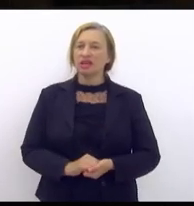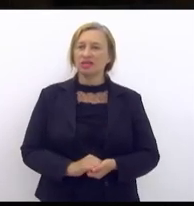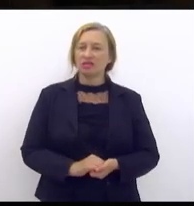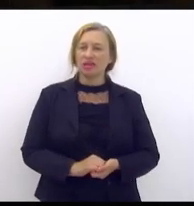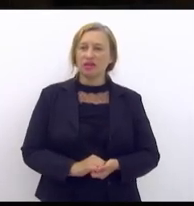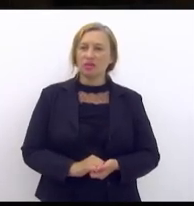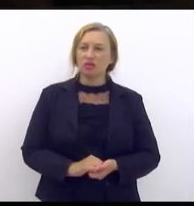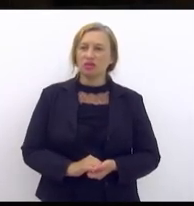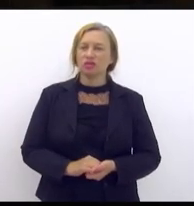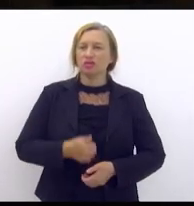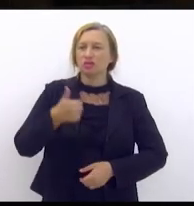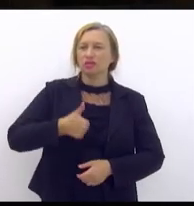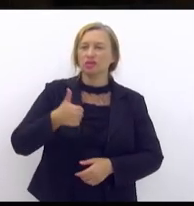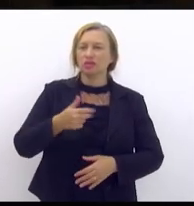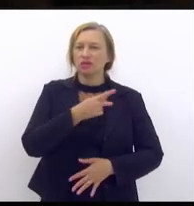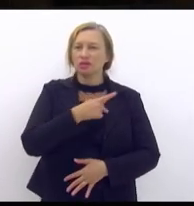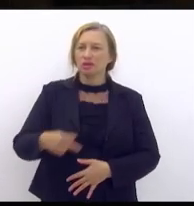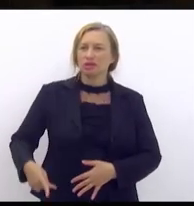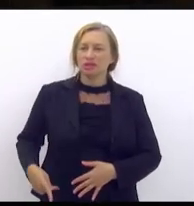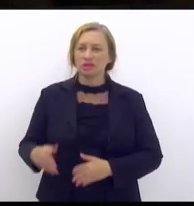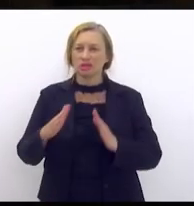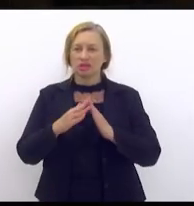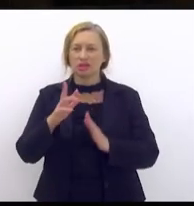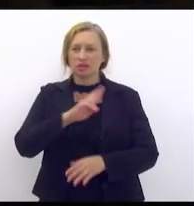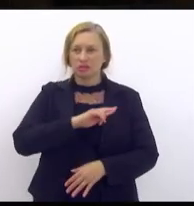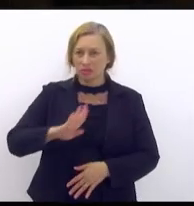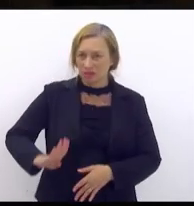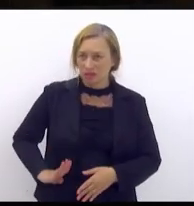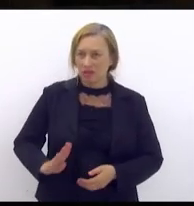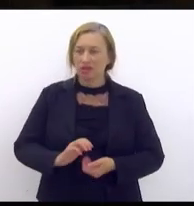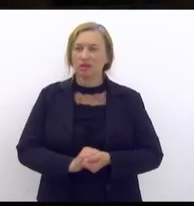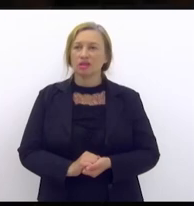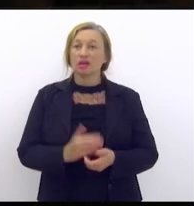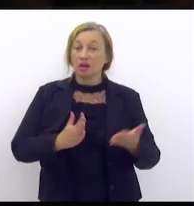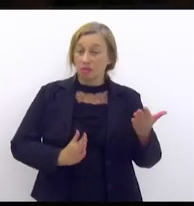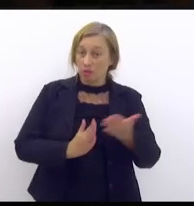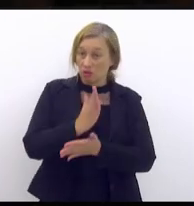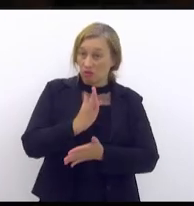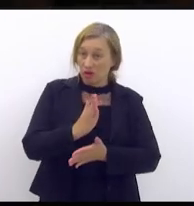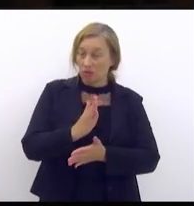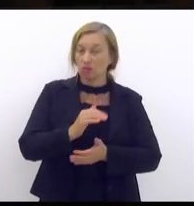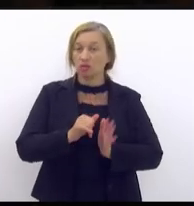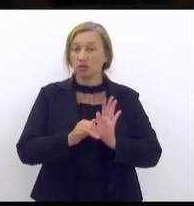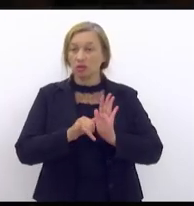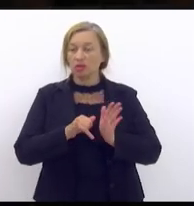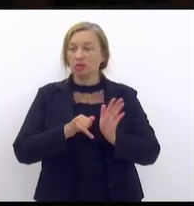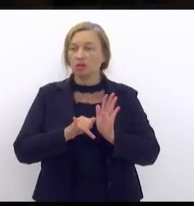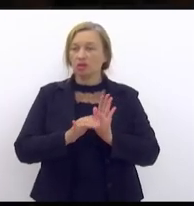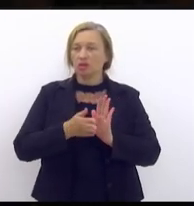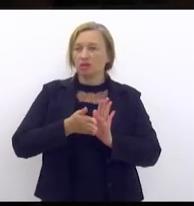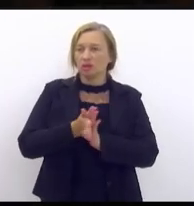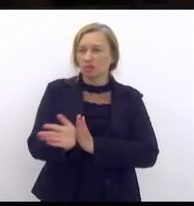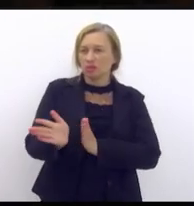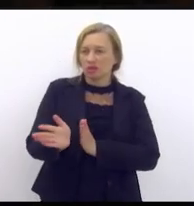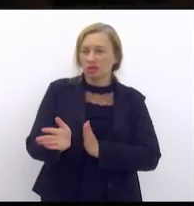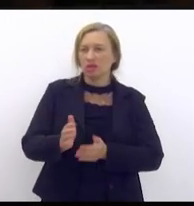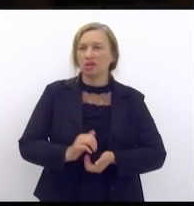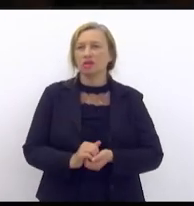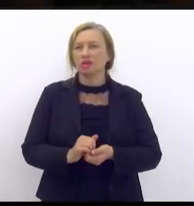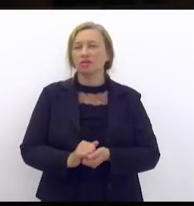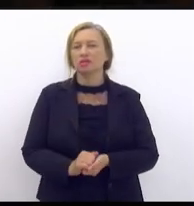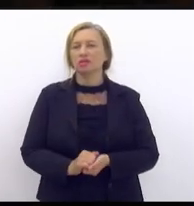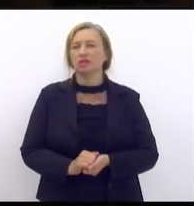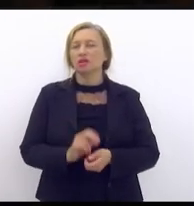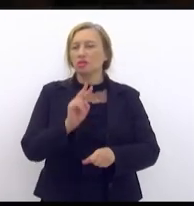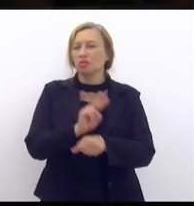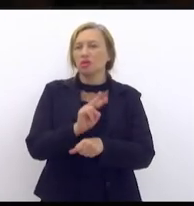novamente ao presidente dessa casa, deputado Rodrigo Bacelar, por ter aprovado e publicado a criação da Frente Parlamentar de Prevenção às